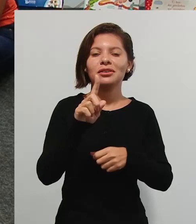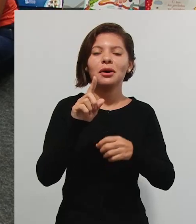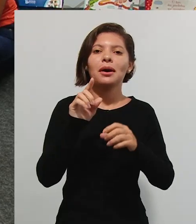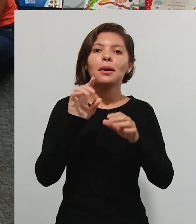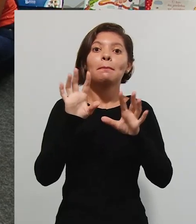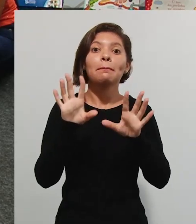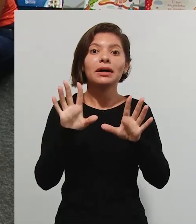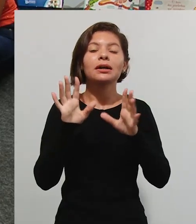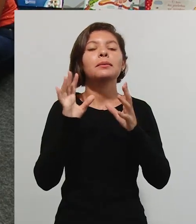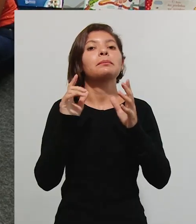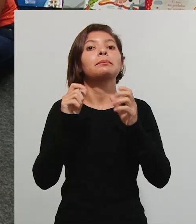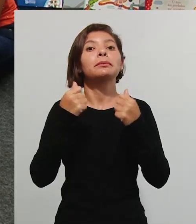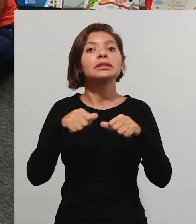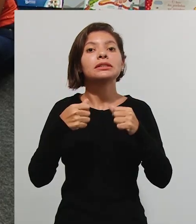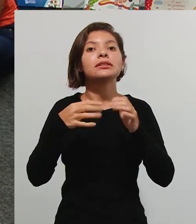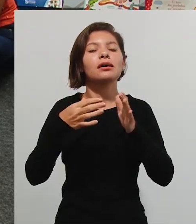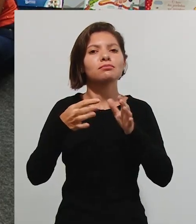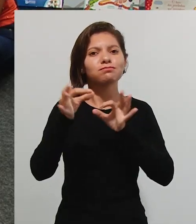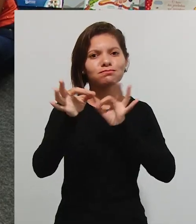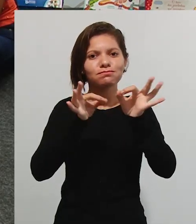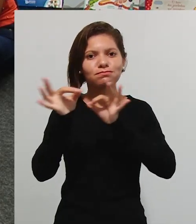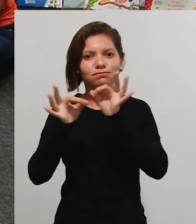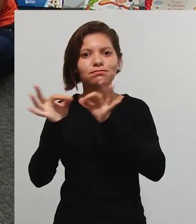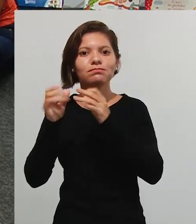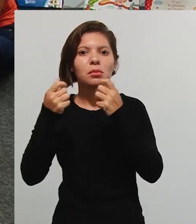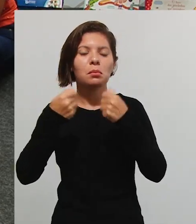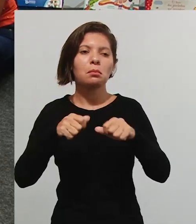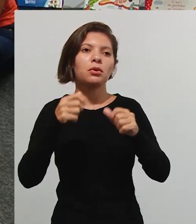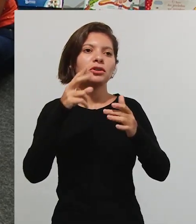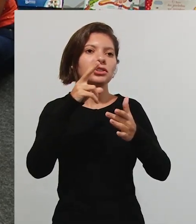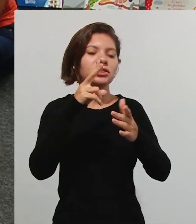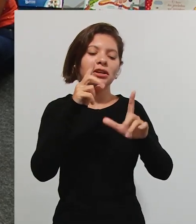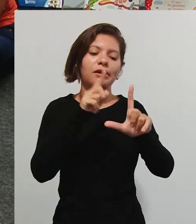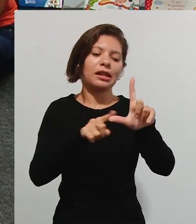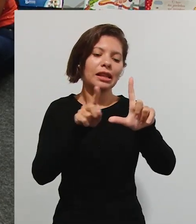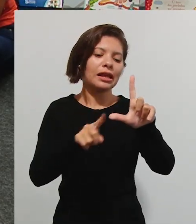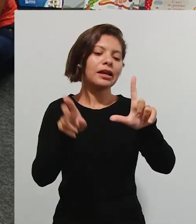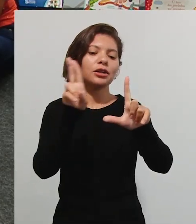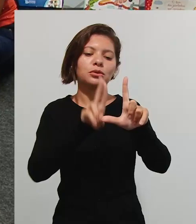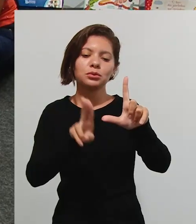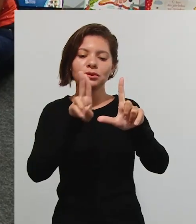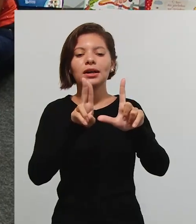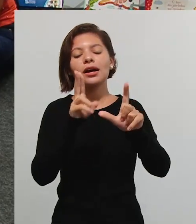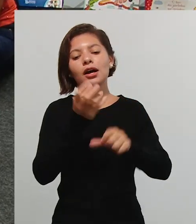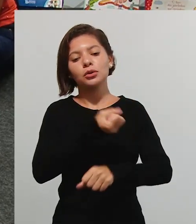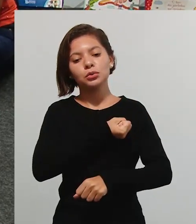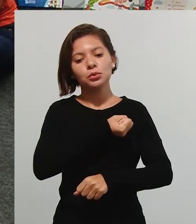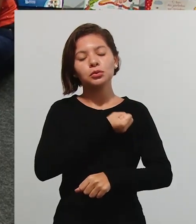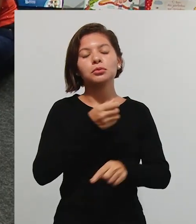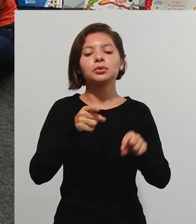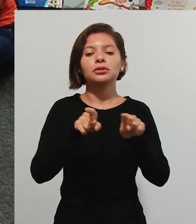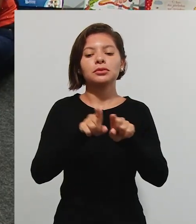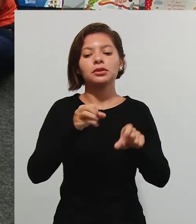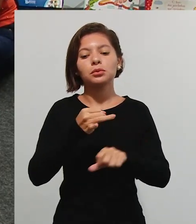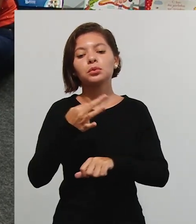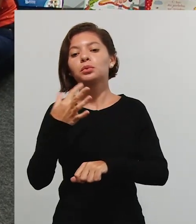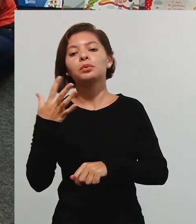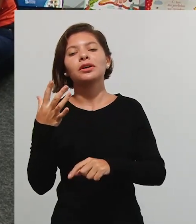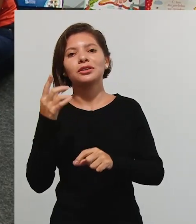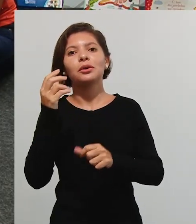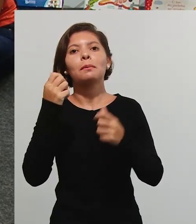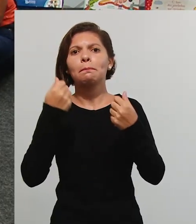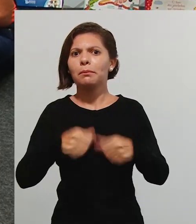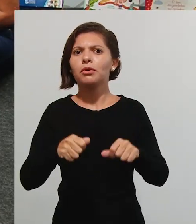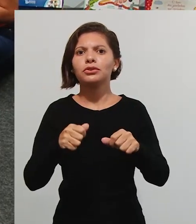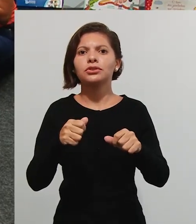ela de forma planejada, aí você pode trabalhar letras, números, quantidade, né? Dependendo do